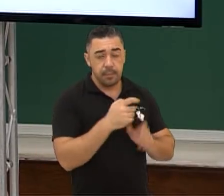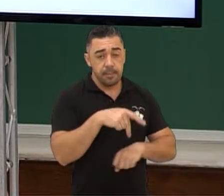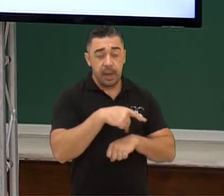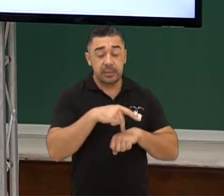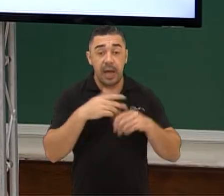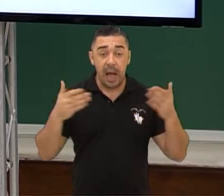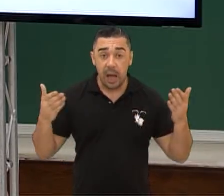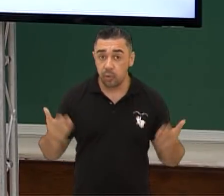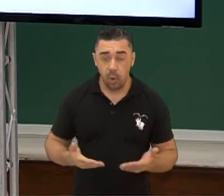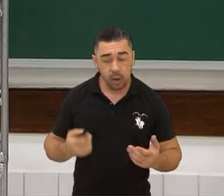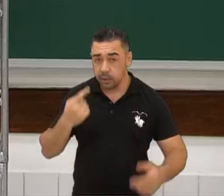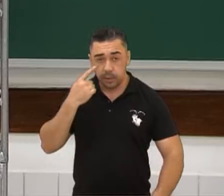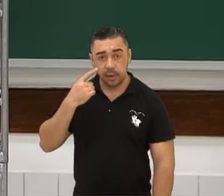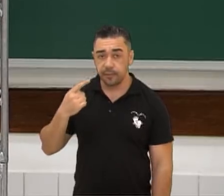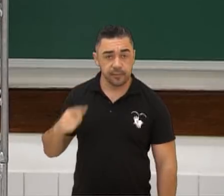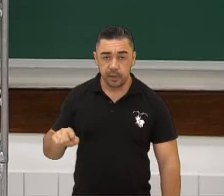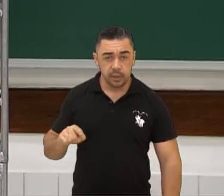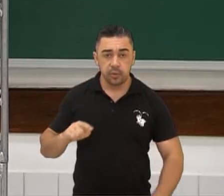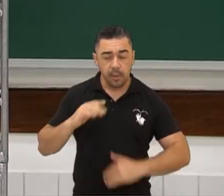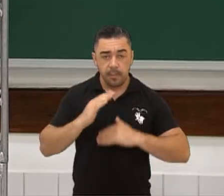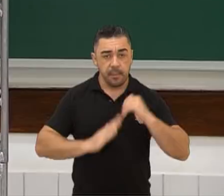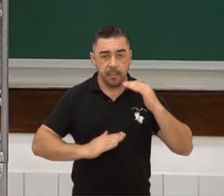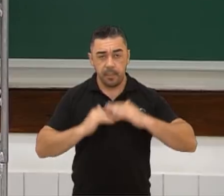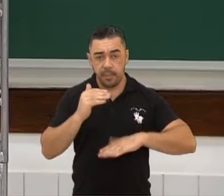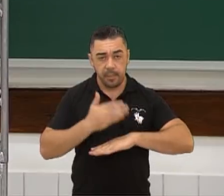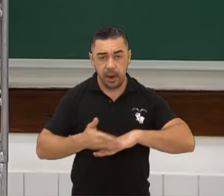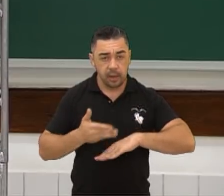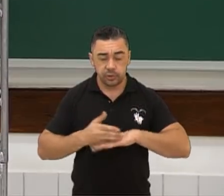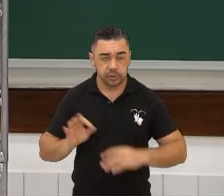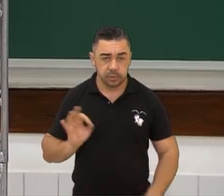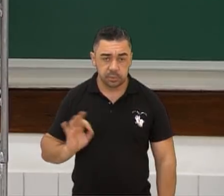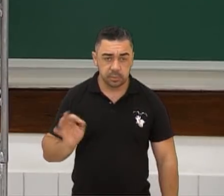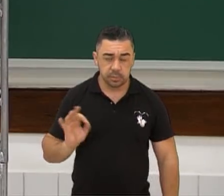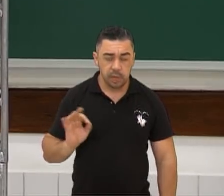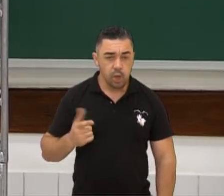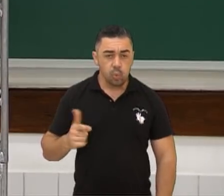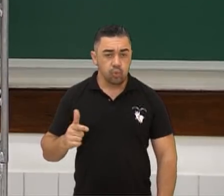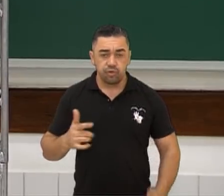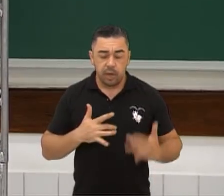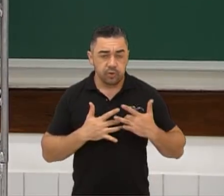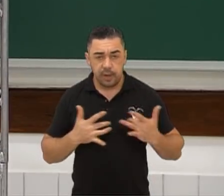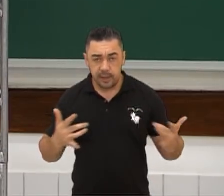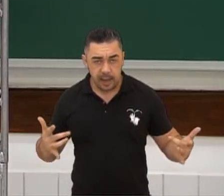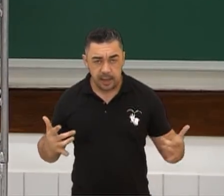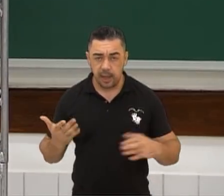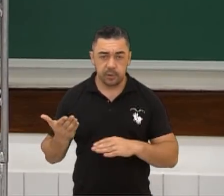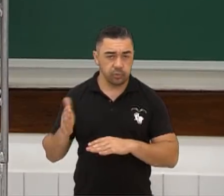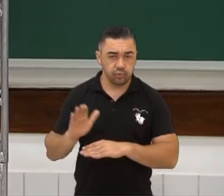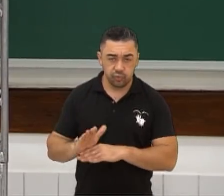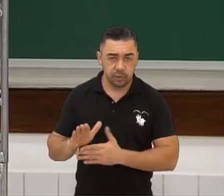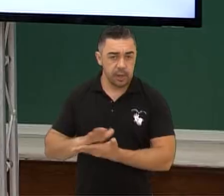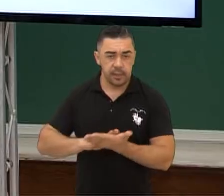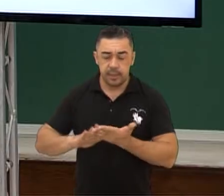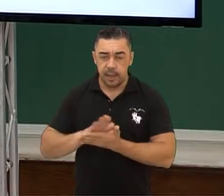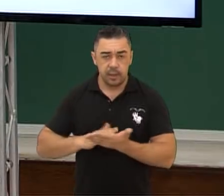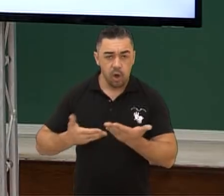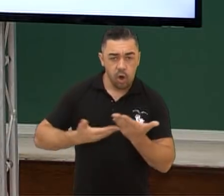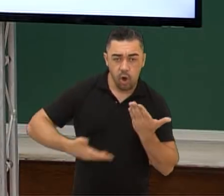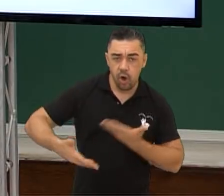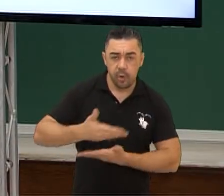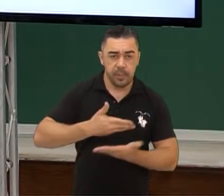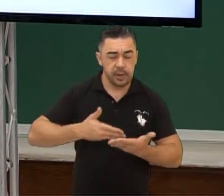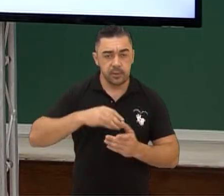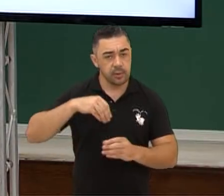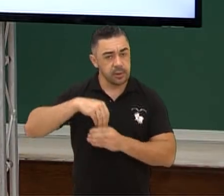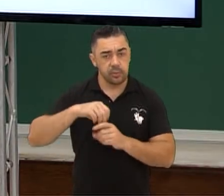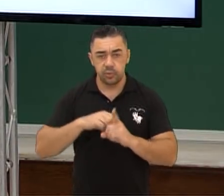não estavam sendo vistos na prática. Você não via essa solidariedade, você não via essa cooperação na